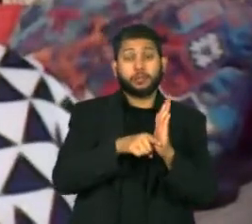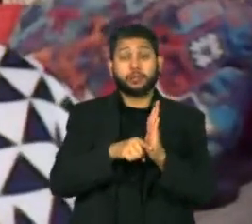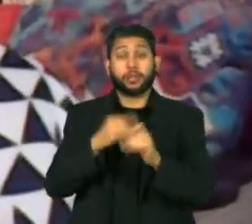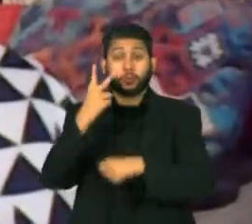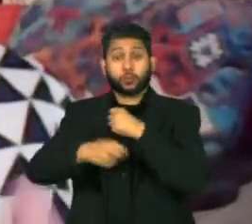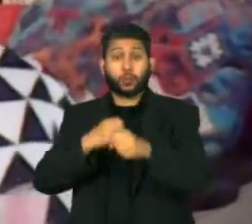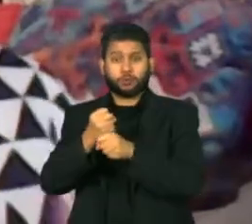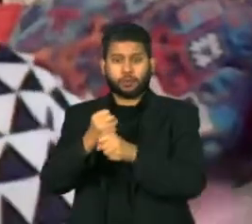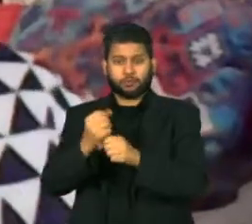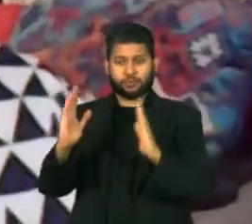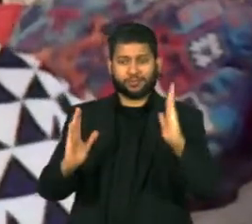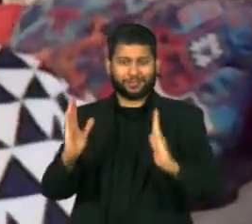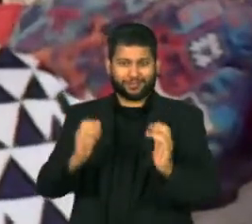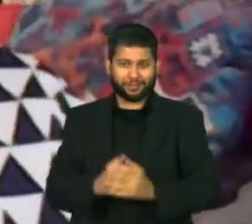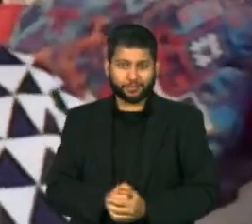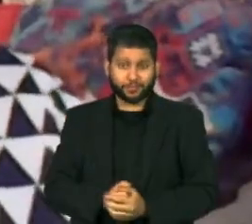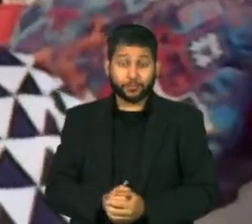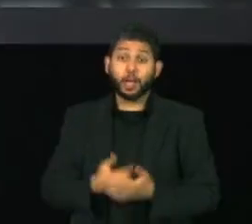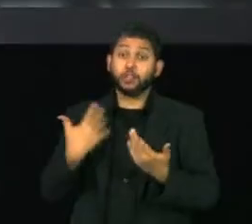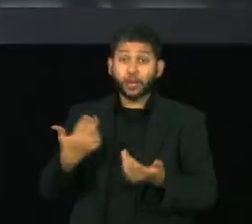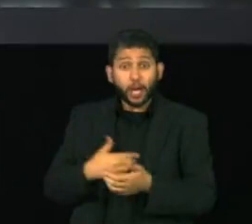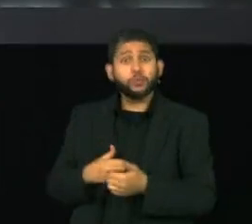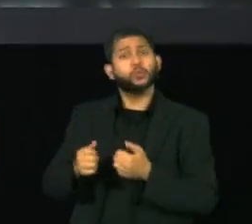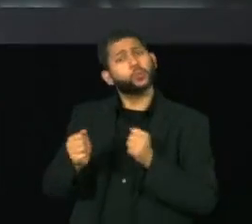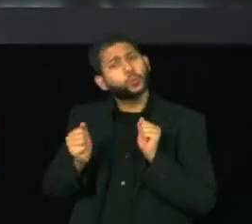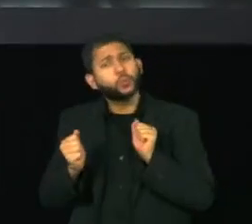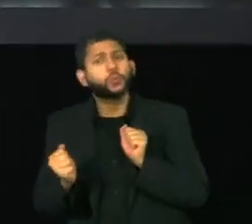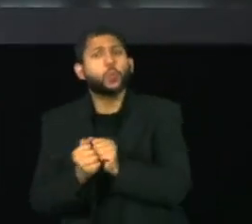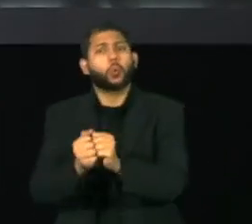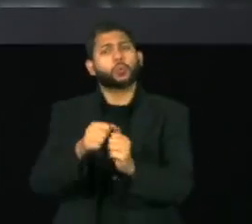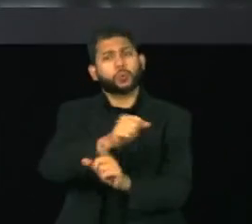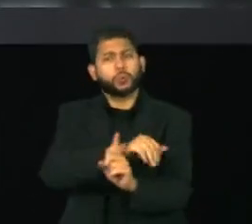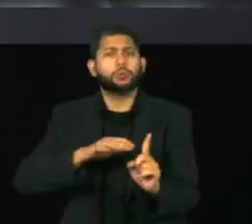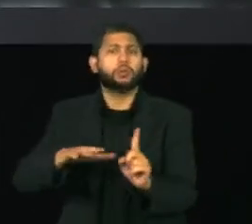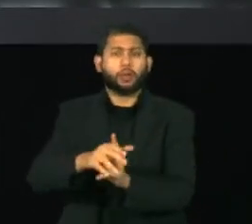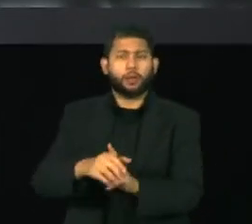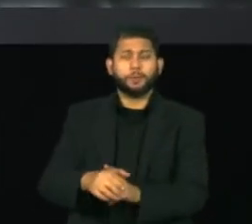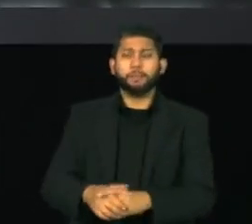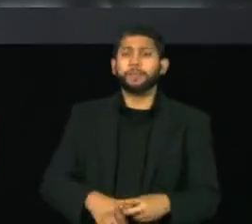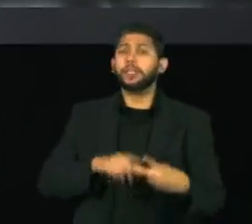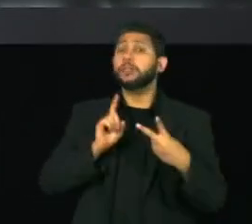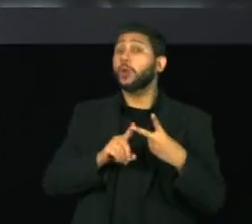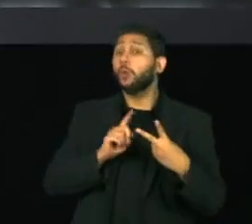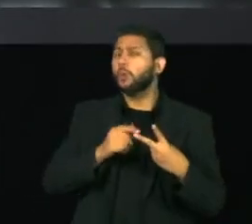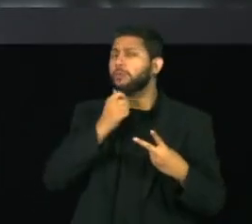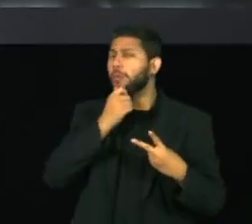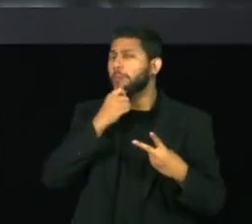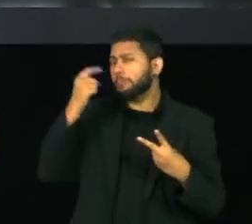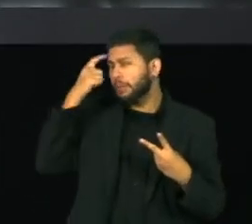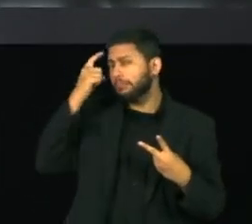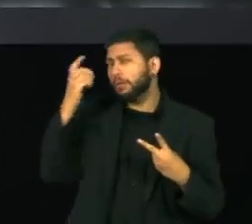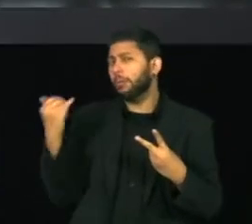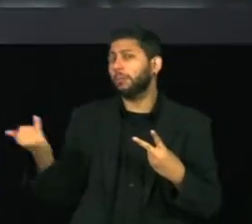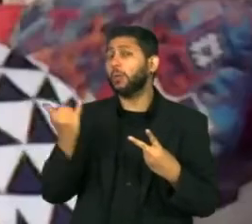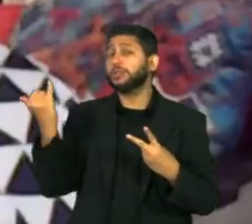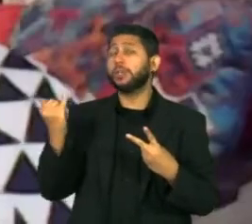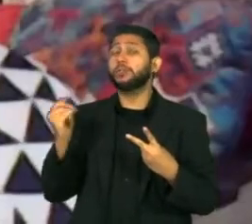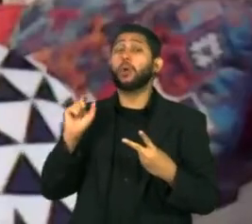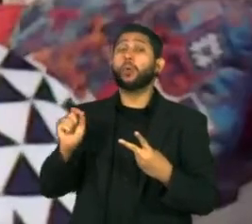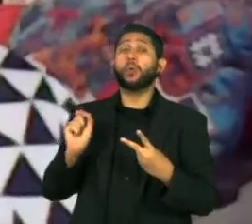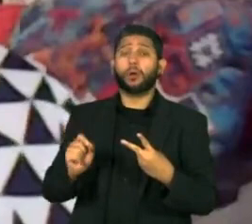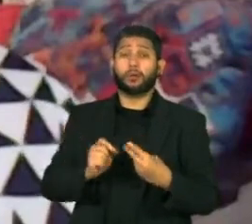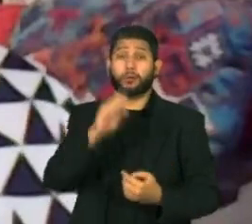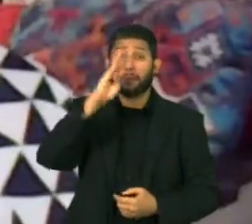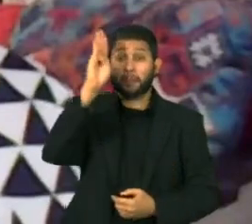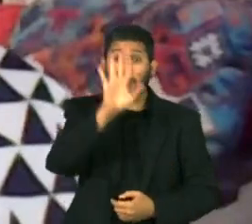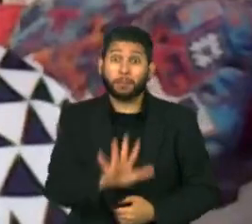desse período. Então, nós nos aproximamos muito. E a outra coisa que eu considero que é muito importante, Aldo, é assim, num